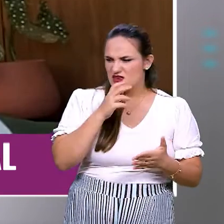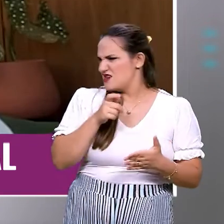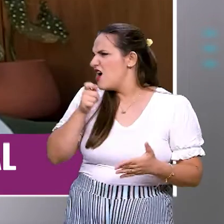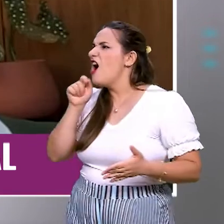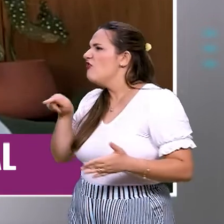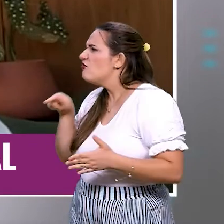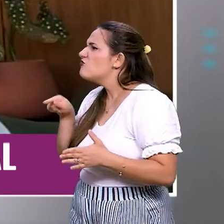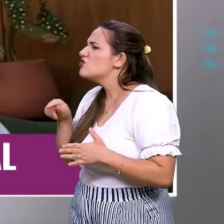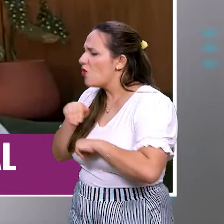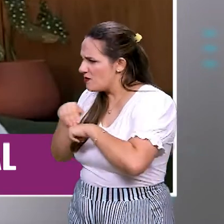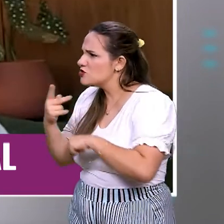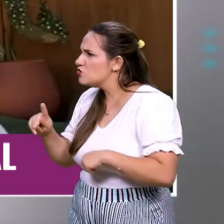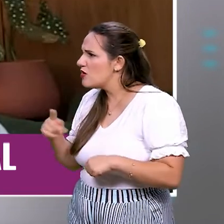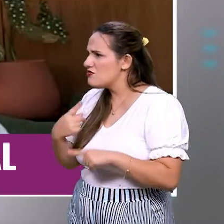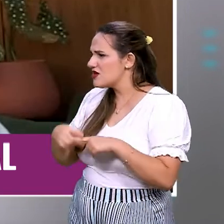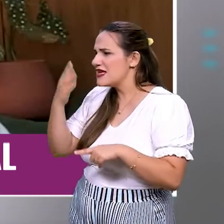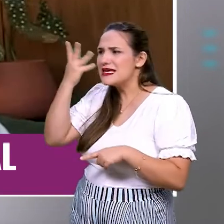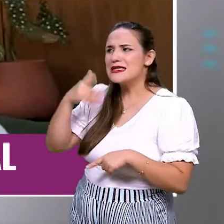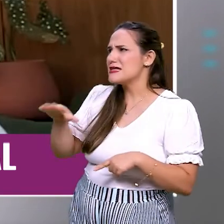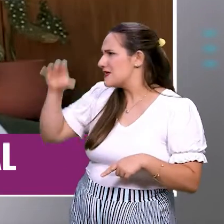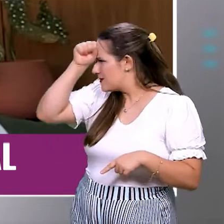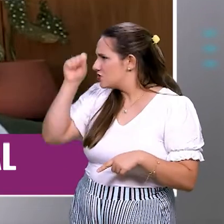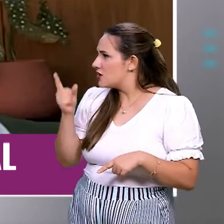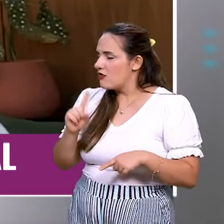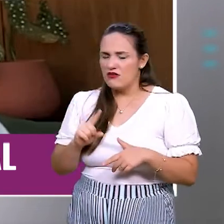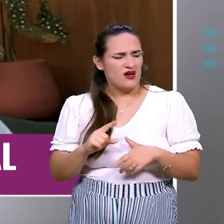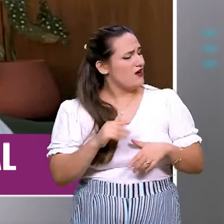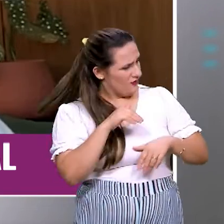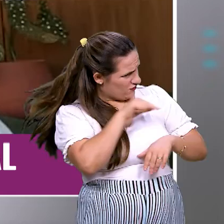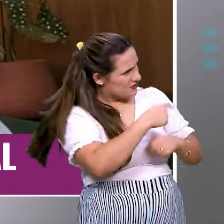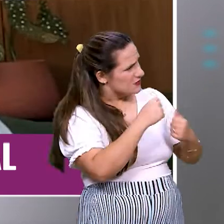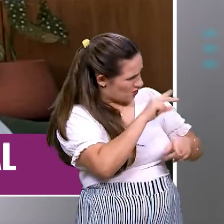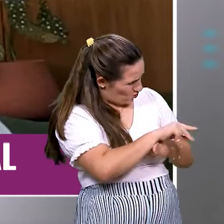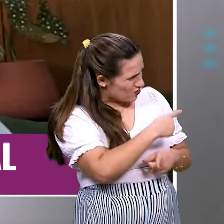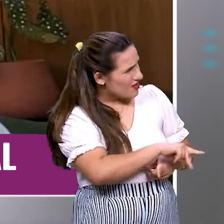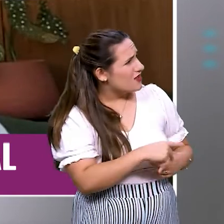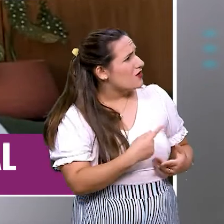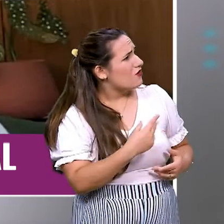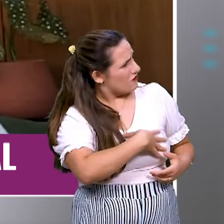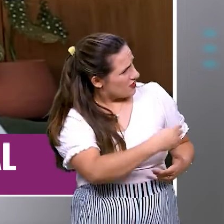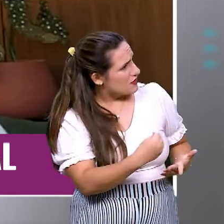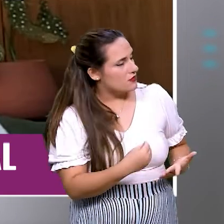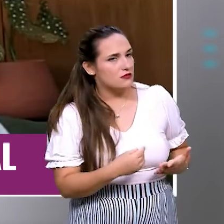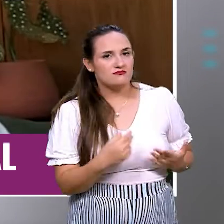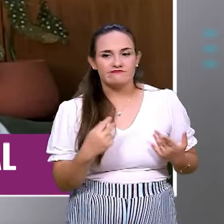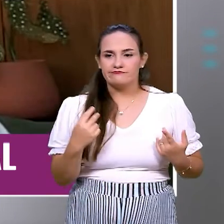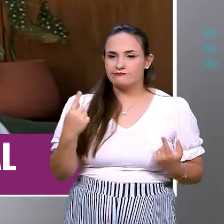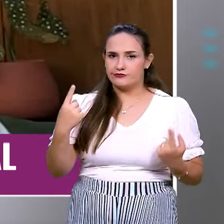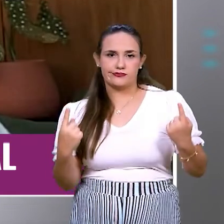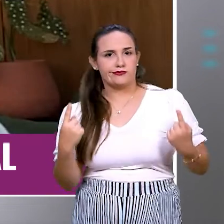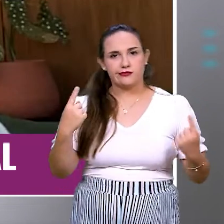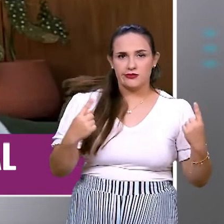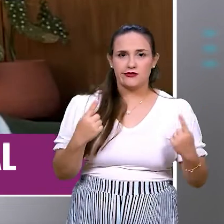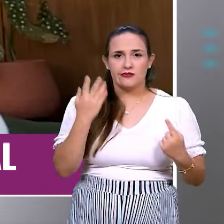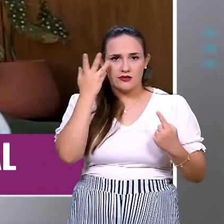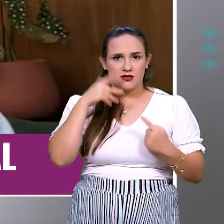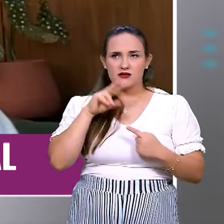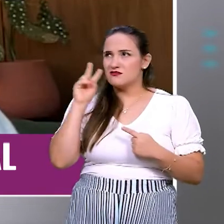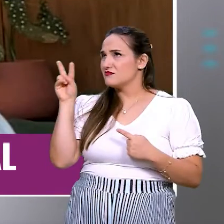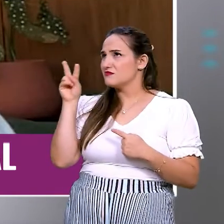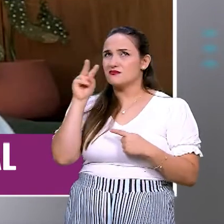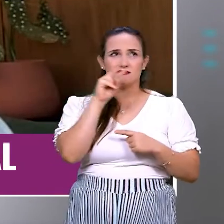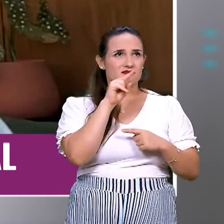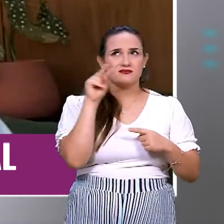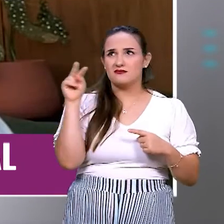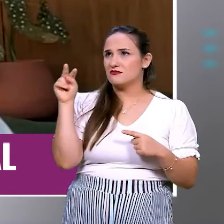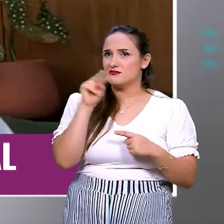E os pais sentem que a escola tem que fazer mais porque a criança não está aprendendo. E aí fica uma briga, fica uma disputa, e a gente precisa